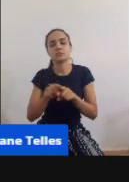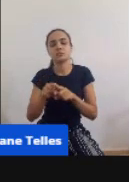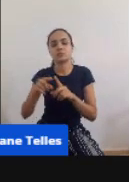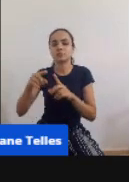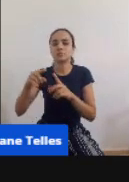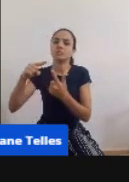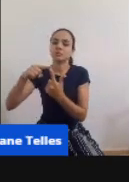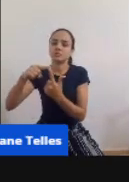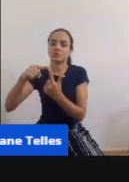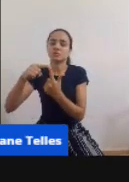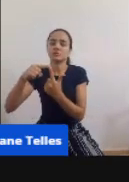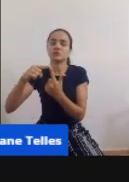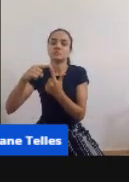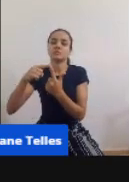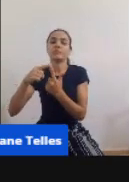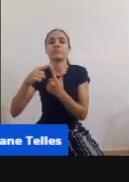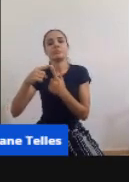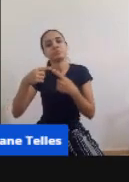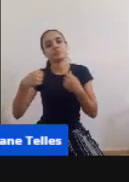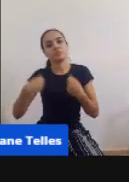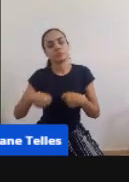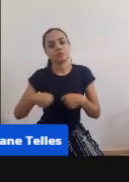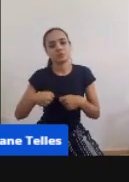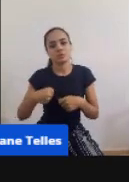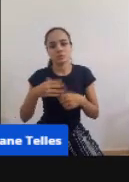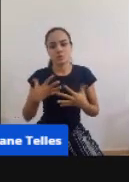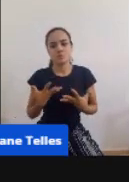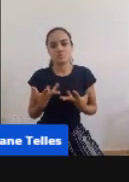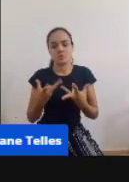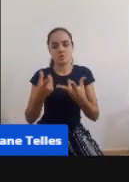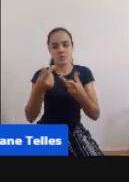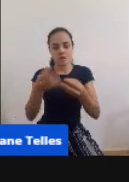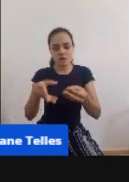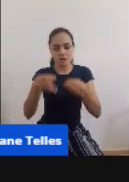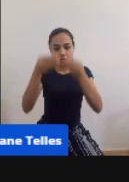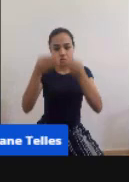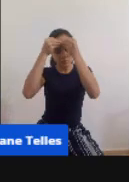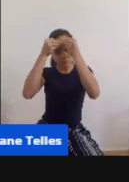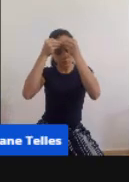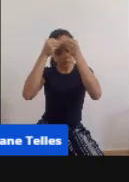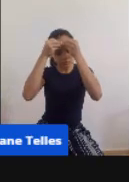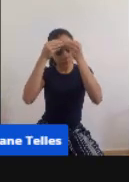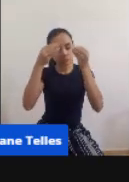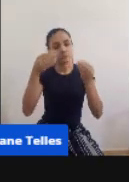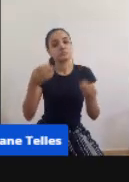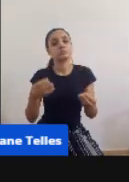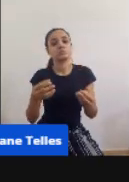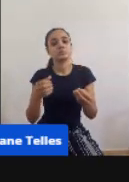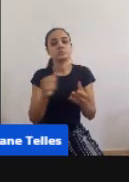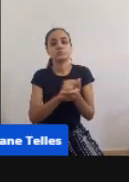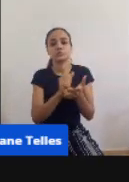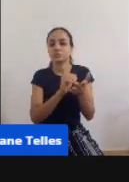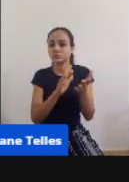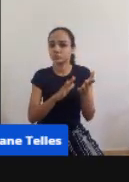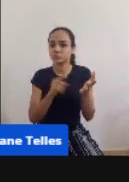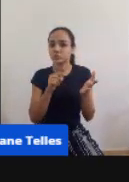adquiram habilidade em solução de atividades que envolva as operações com